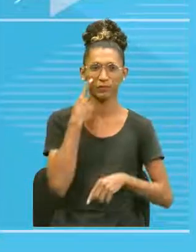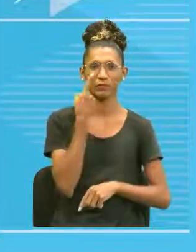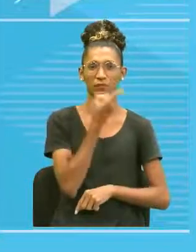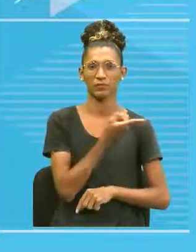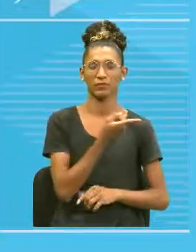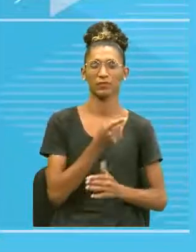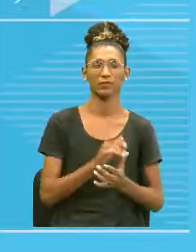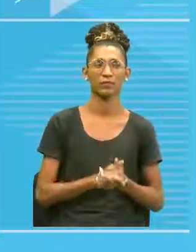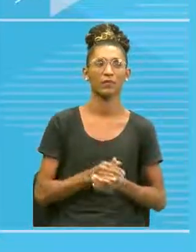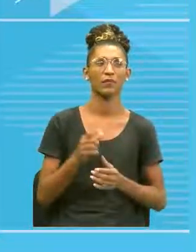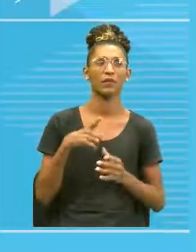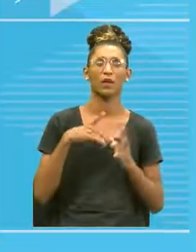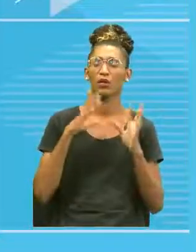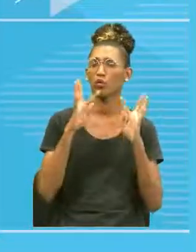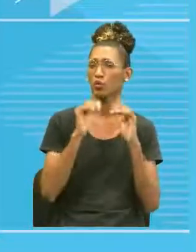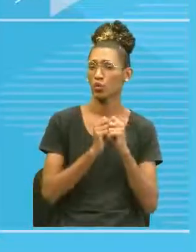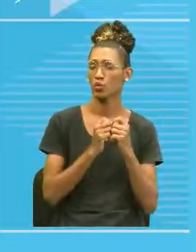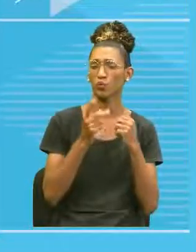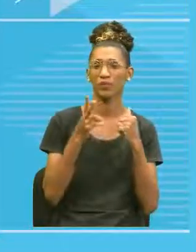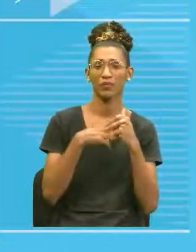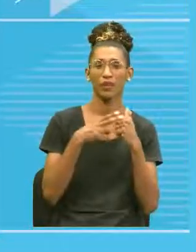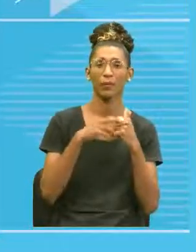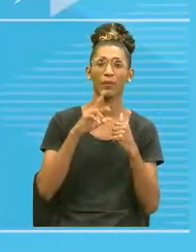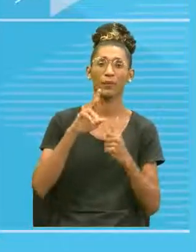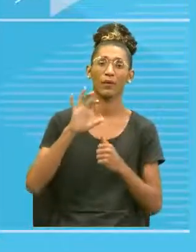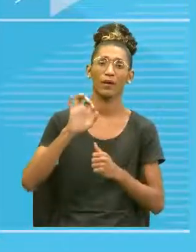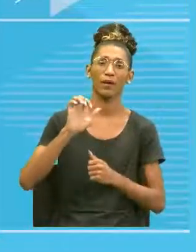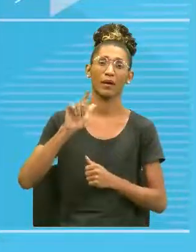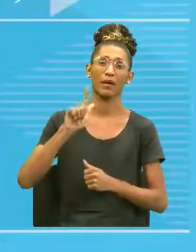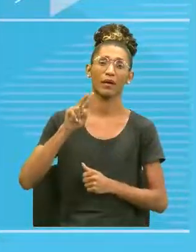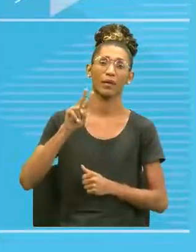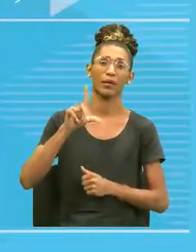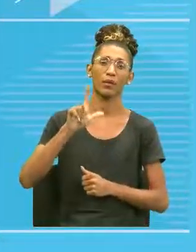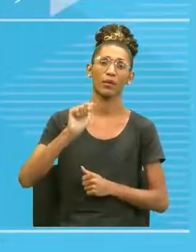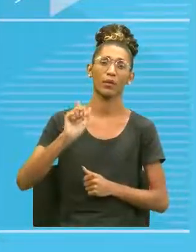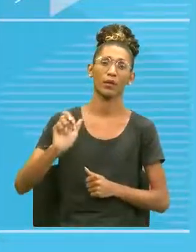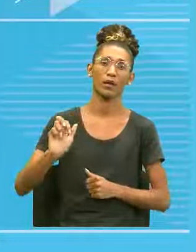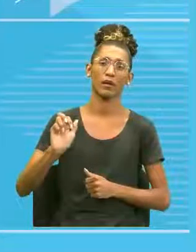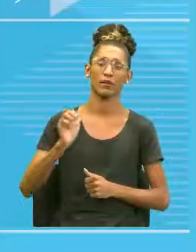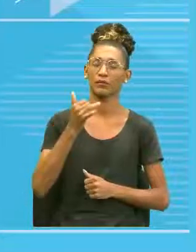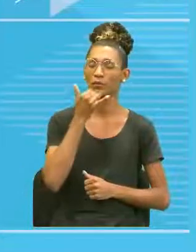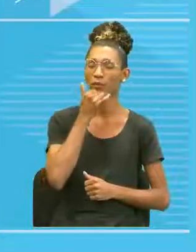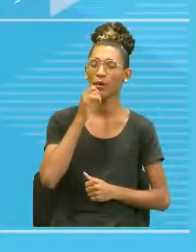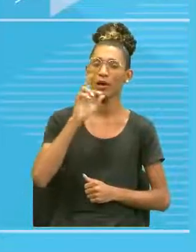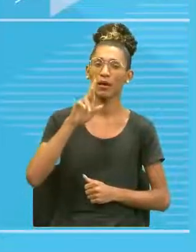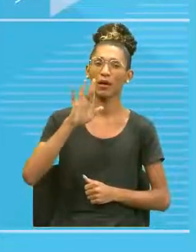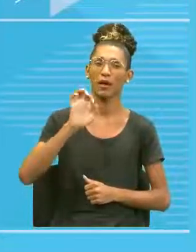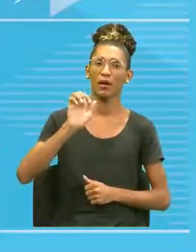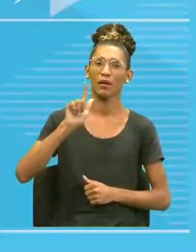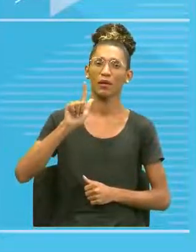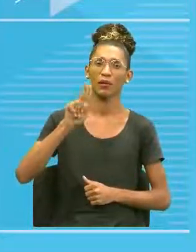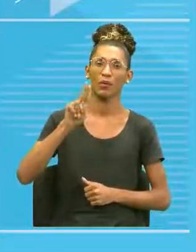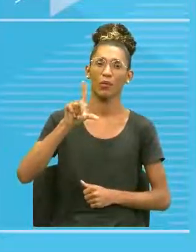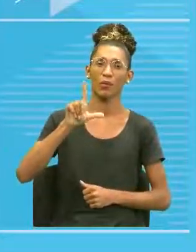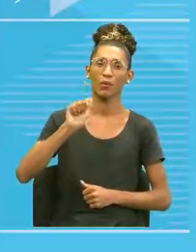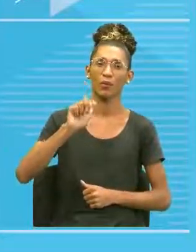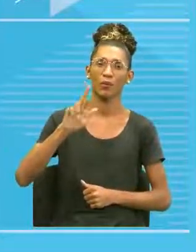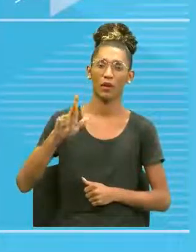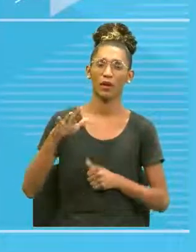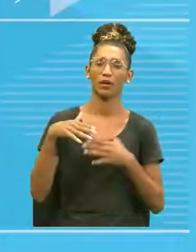aqui são todos os verbos regulares que diz assim com fuga los verbos entre parentes em pretérito pluscuamperfecto